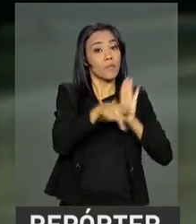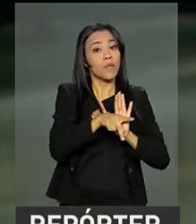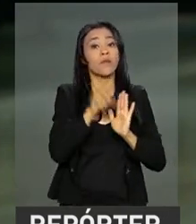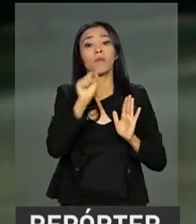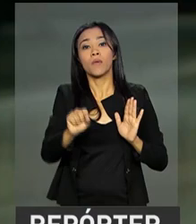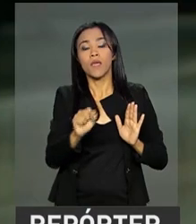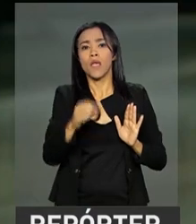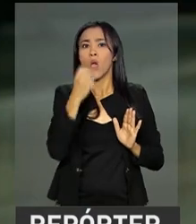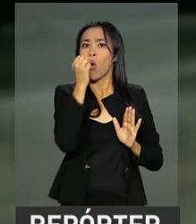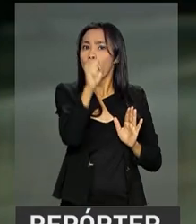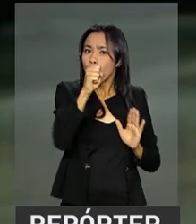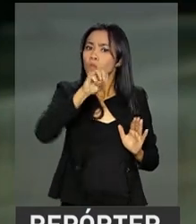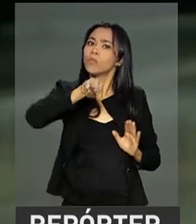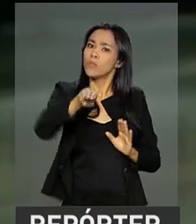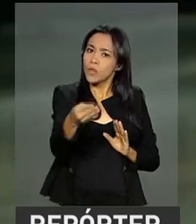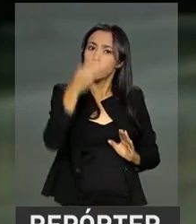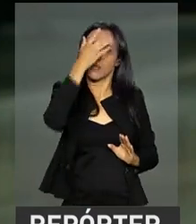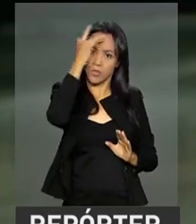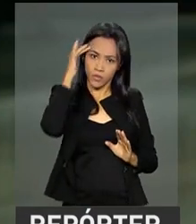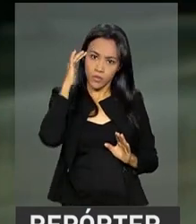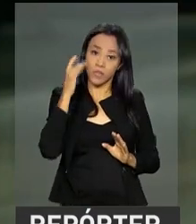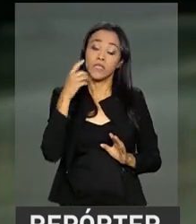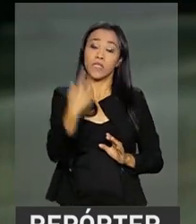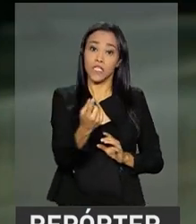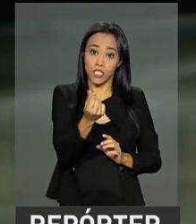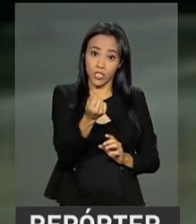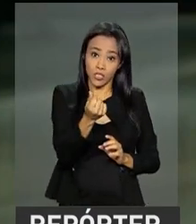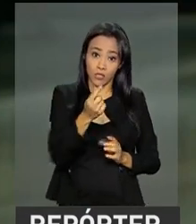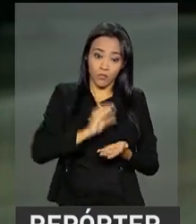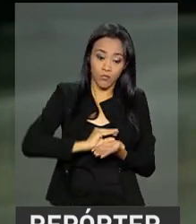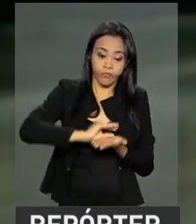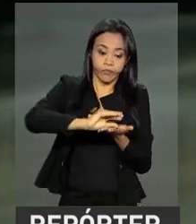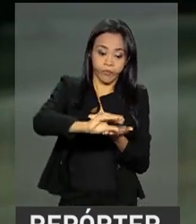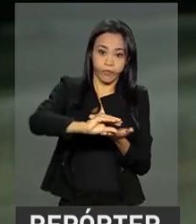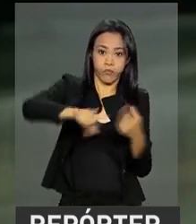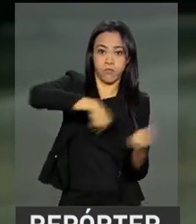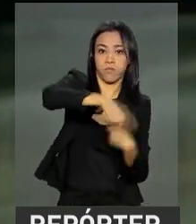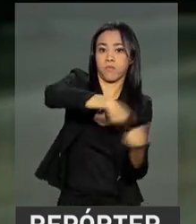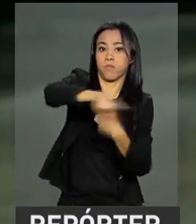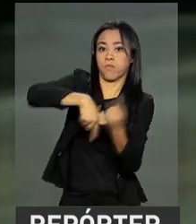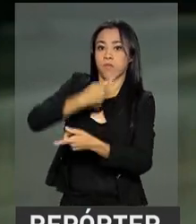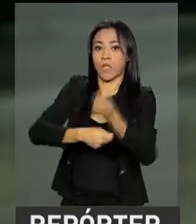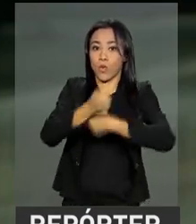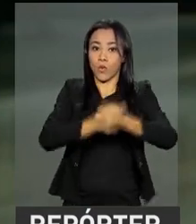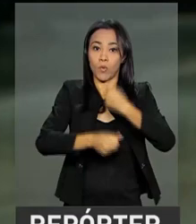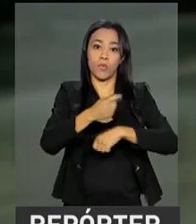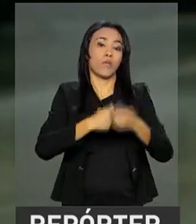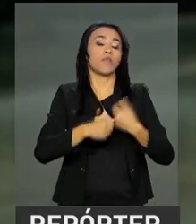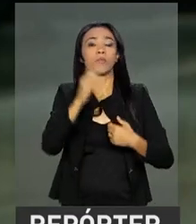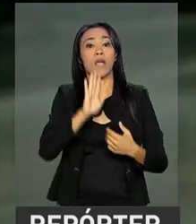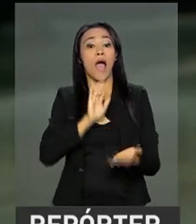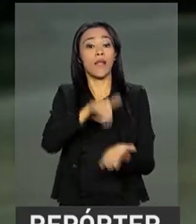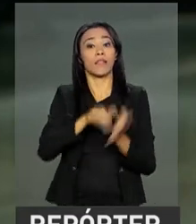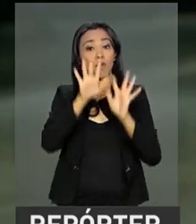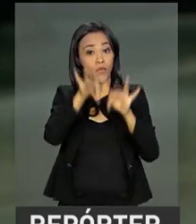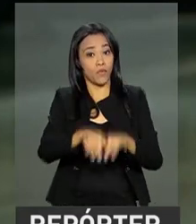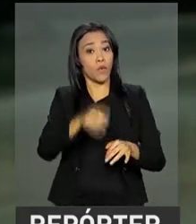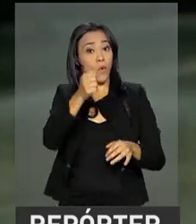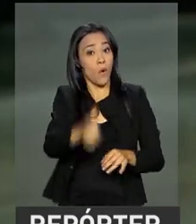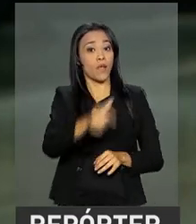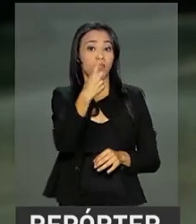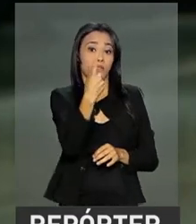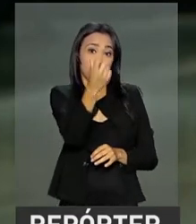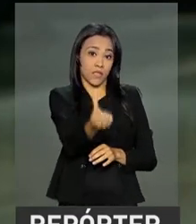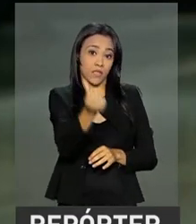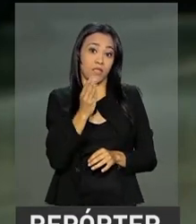de 8 milhões de pessoas e injetar na economia brasileira até o fim deste ano quase 16 bilhões